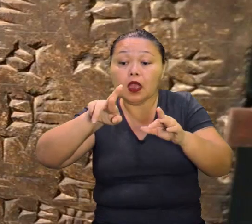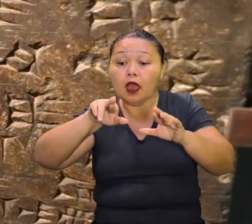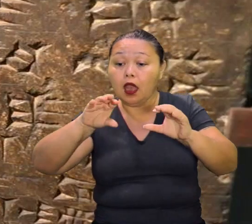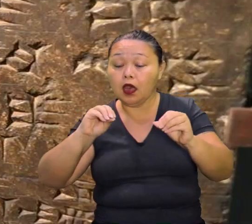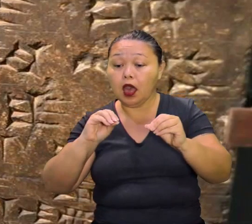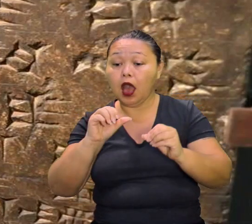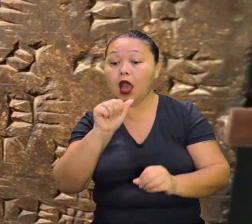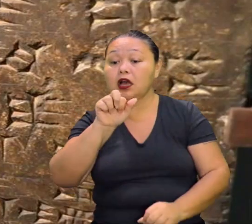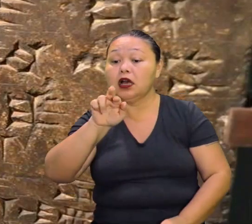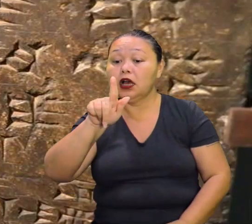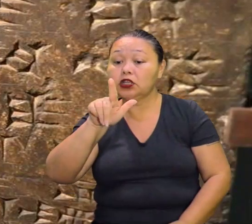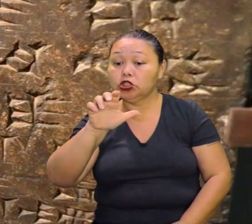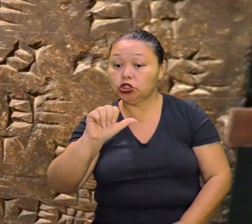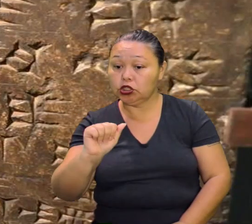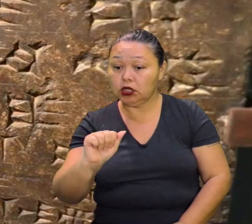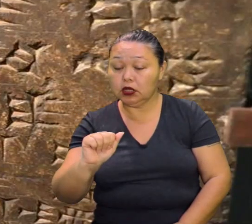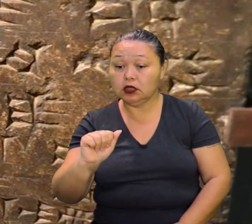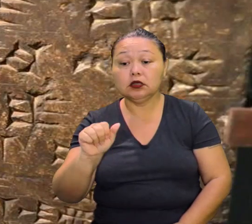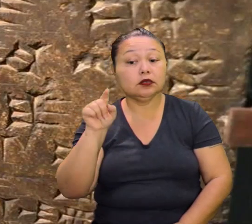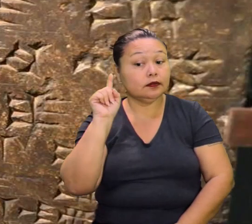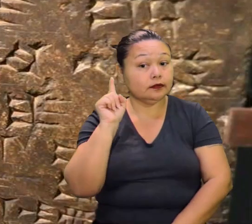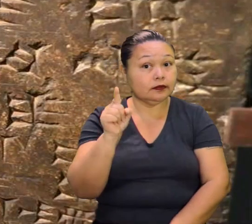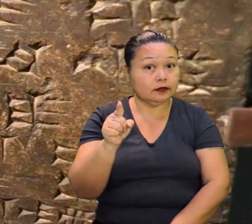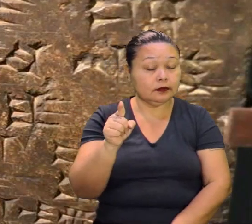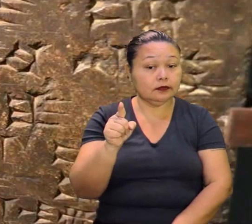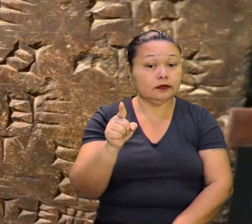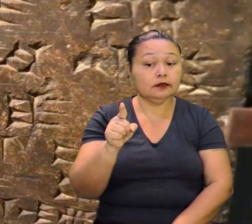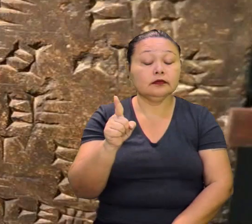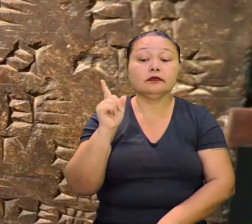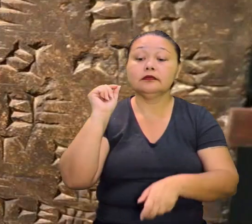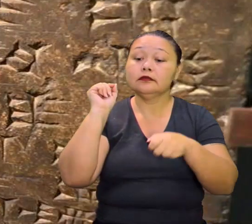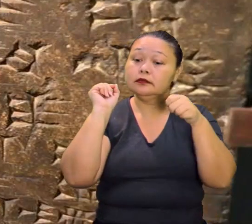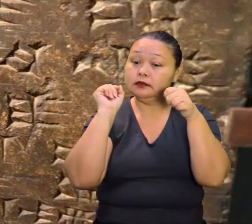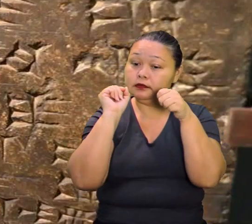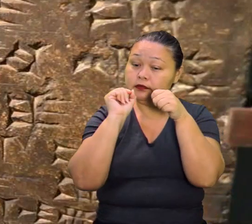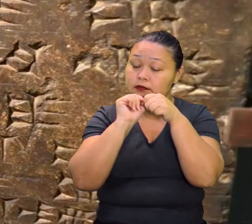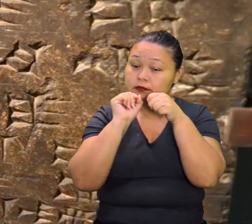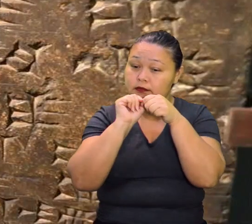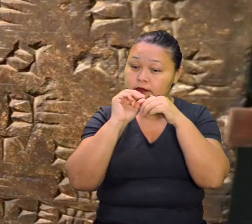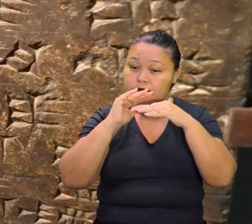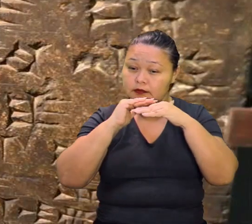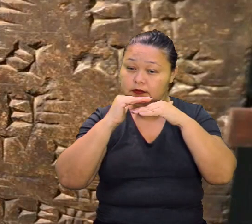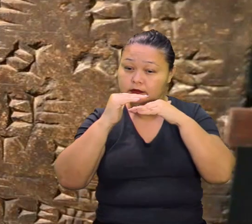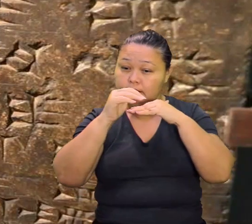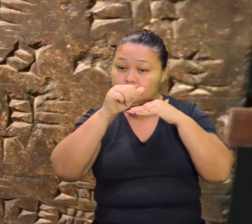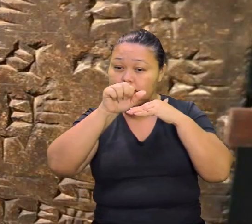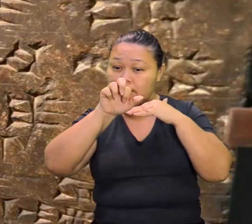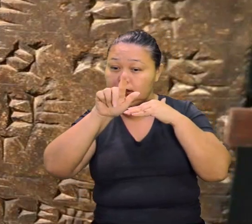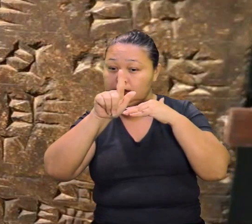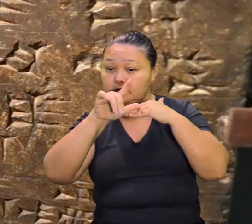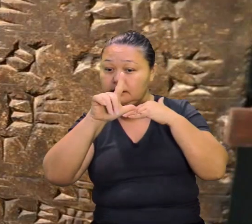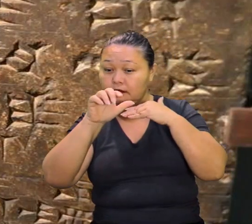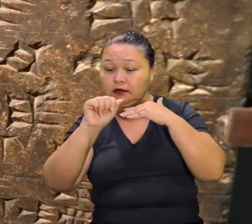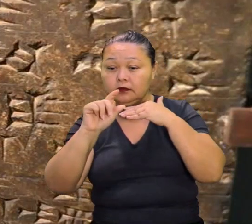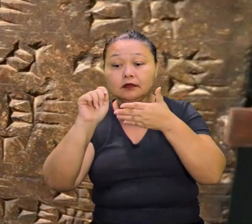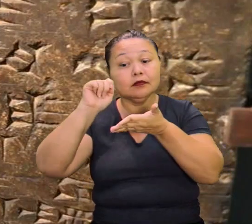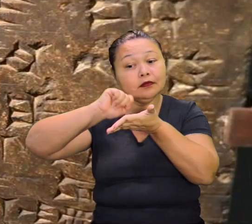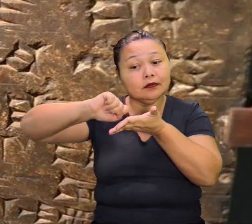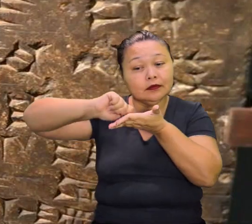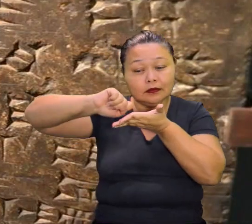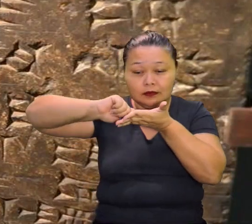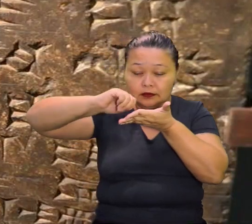a argila, e você faz ali uma chapa de argila e você escreve na